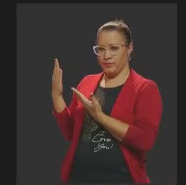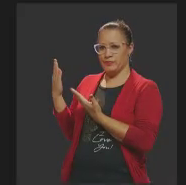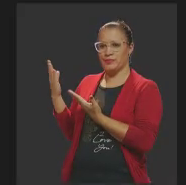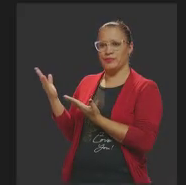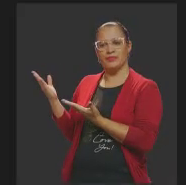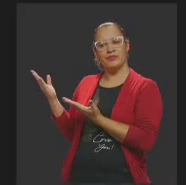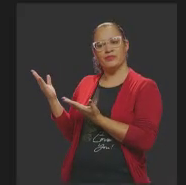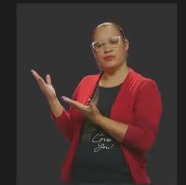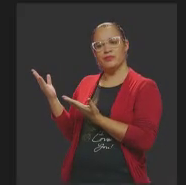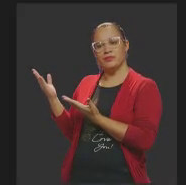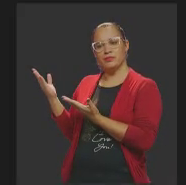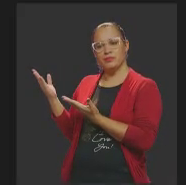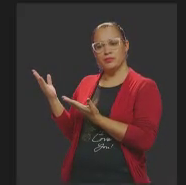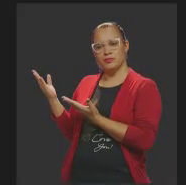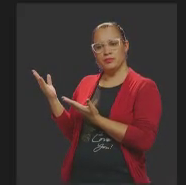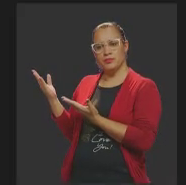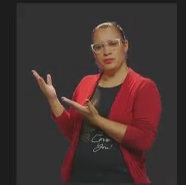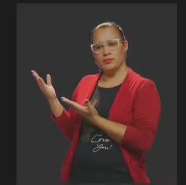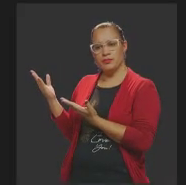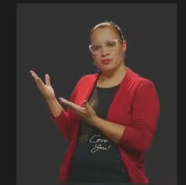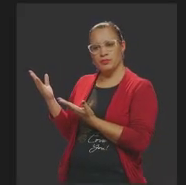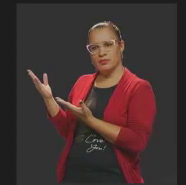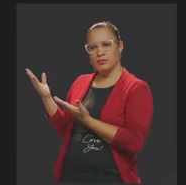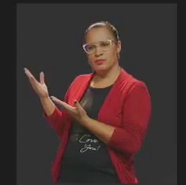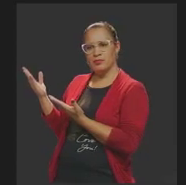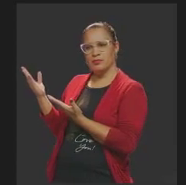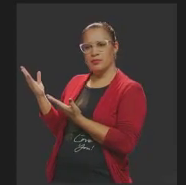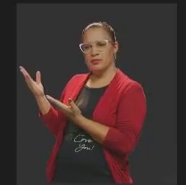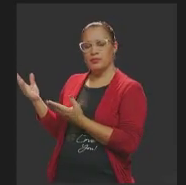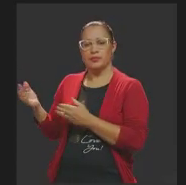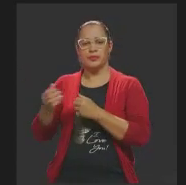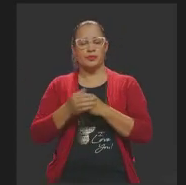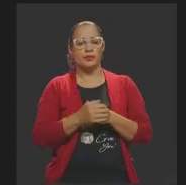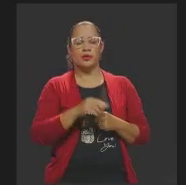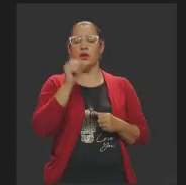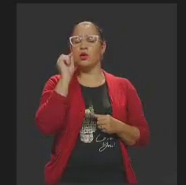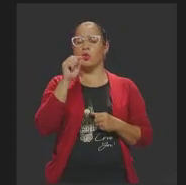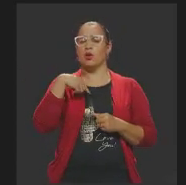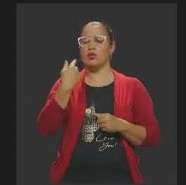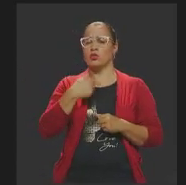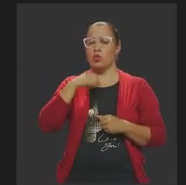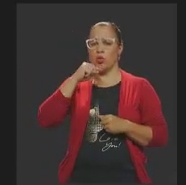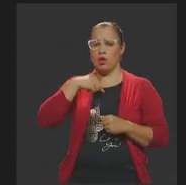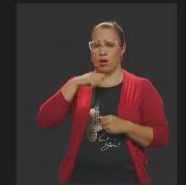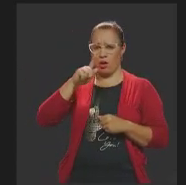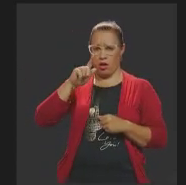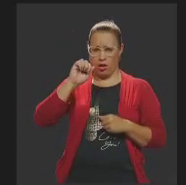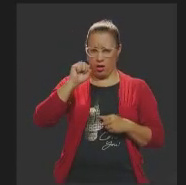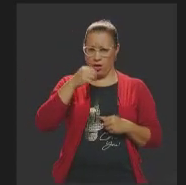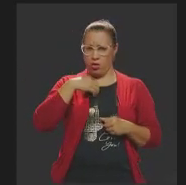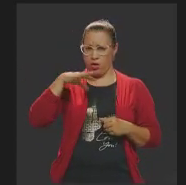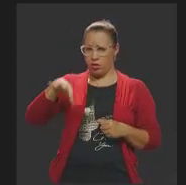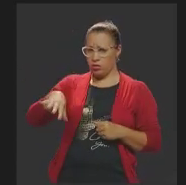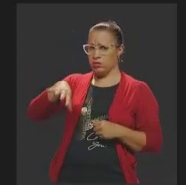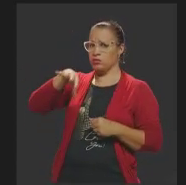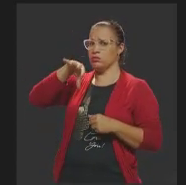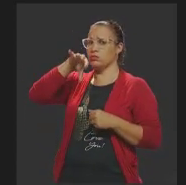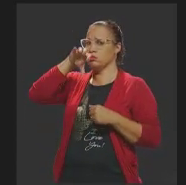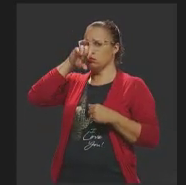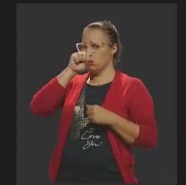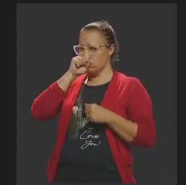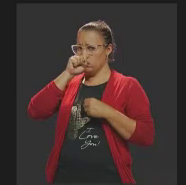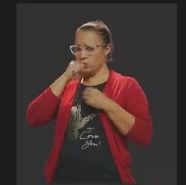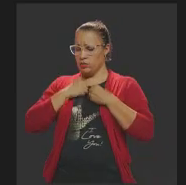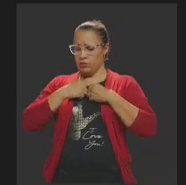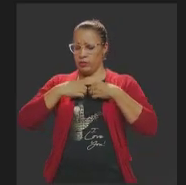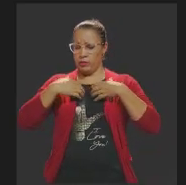a hematose, então, vai ser esse processo em que o gás oxigênio vai se difundir, ou seja, vai passar para os capilares sanguíneos e